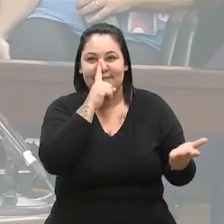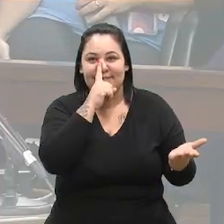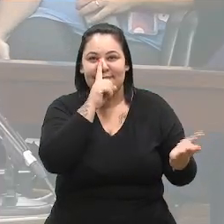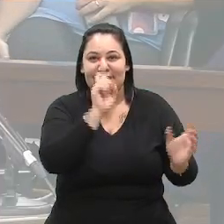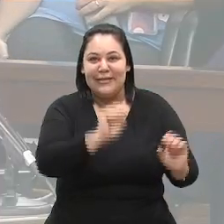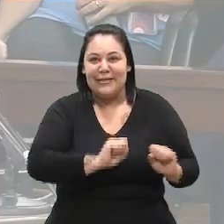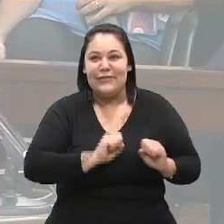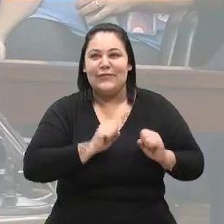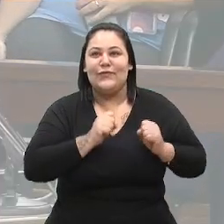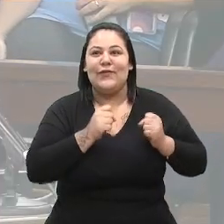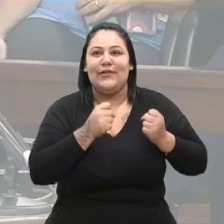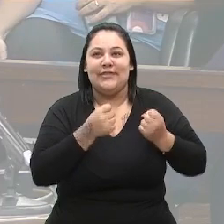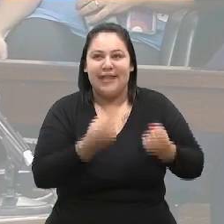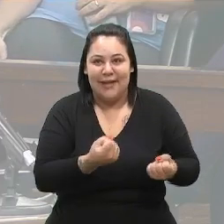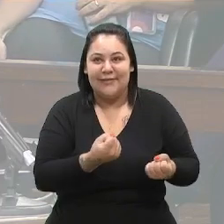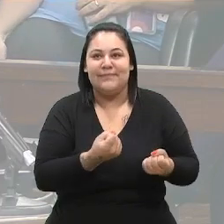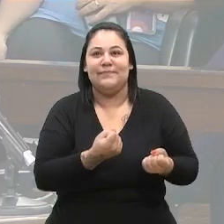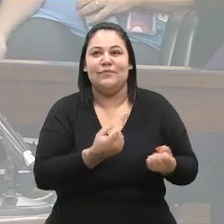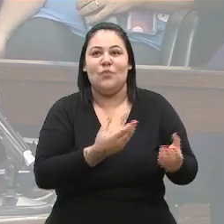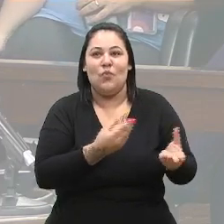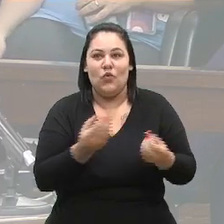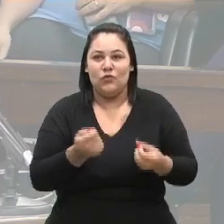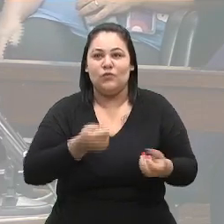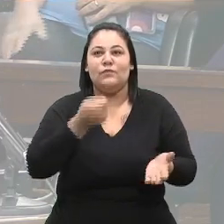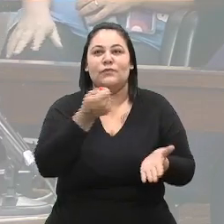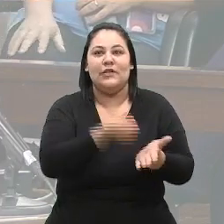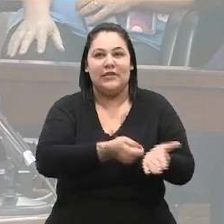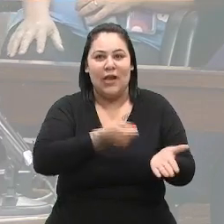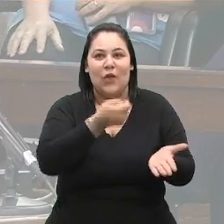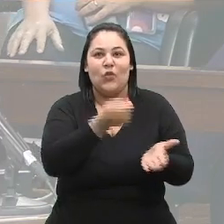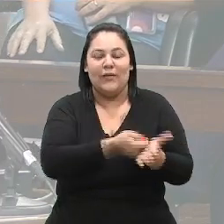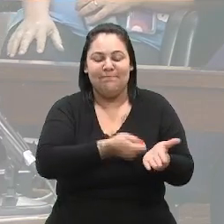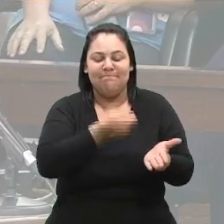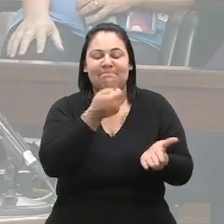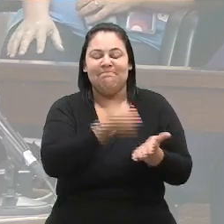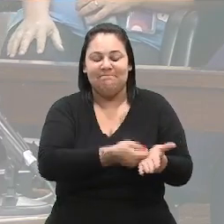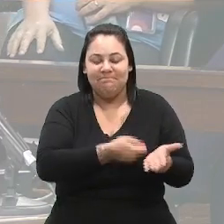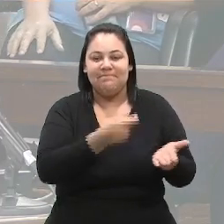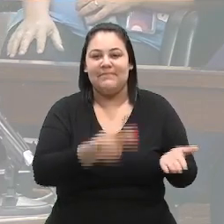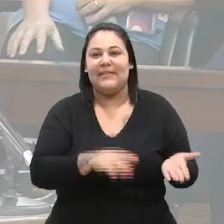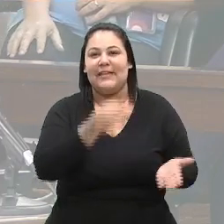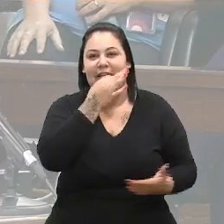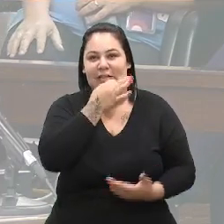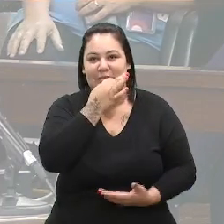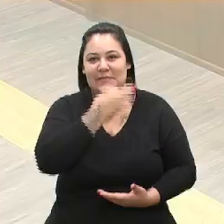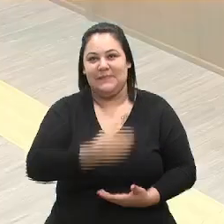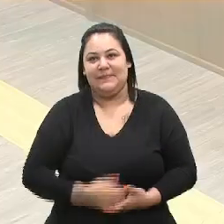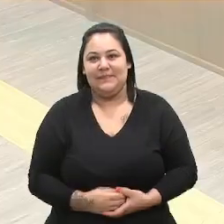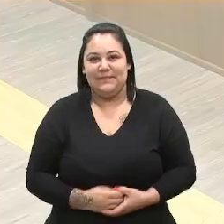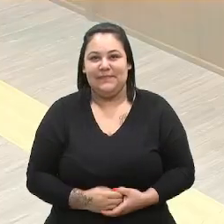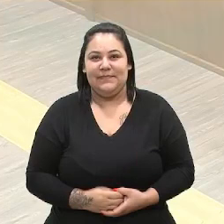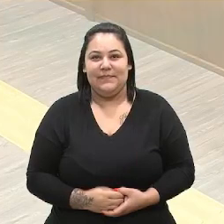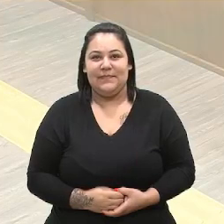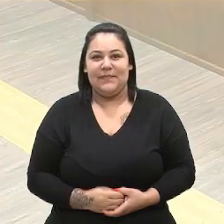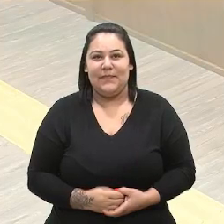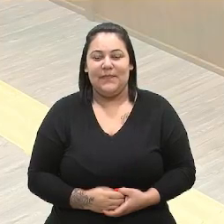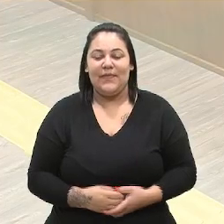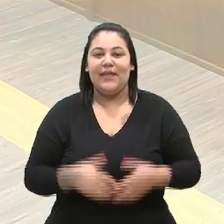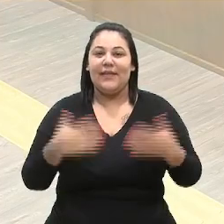batalhadoras, timoneiras, né, dessa luta na nossa cidade. Então,